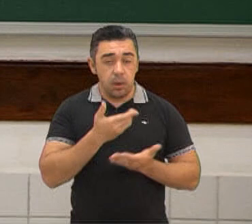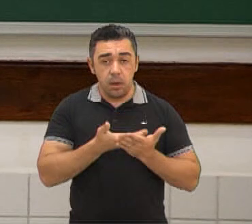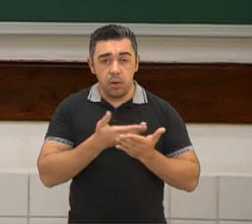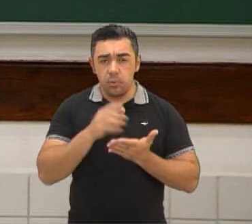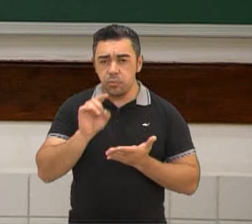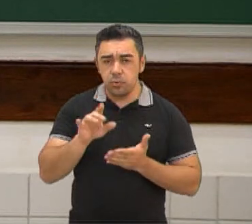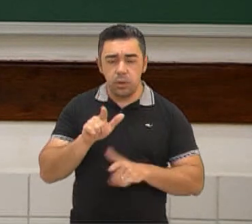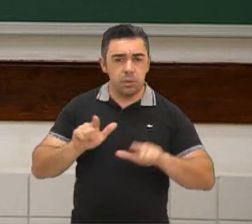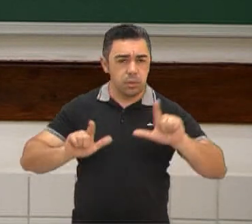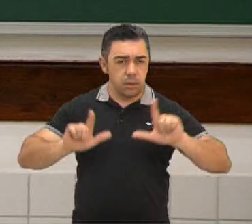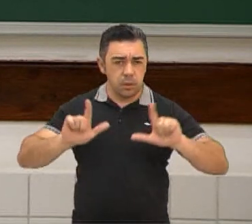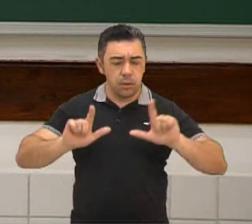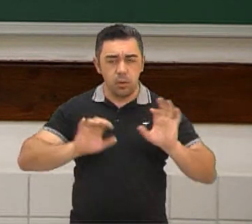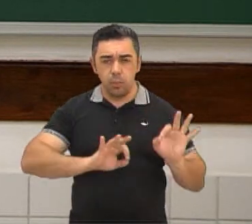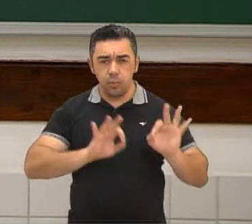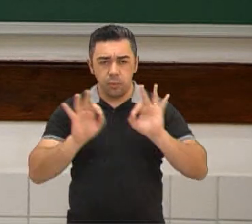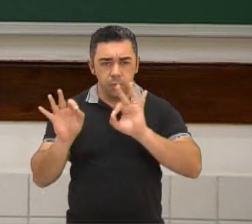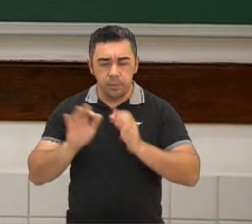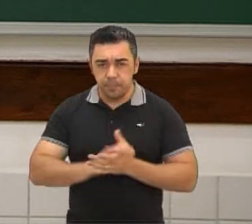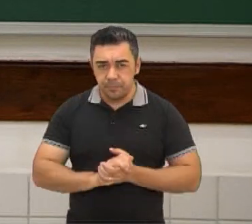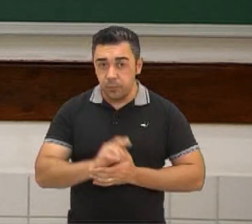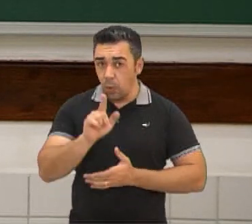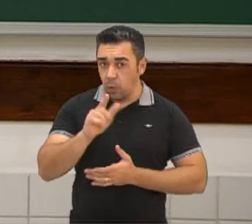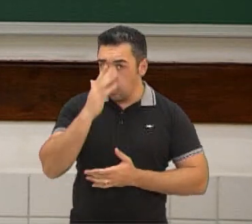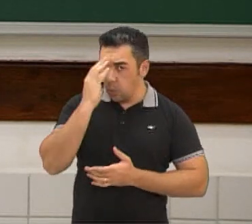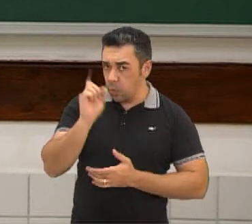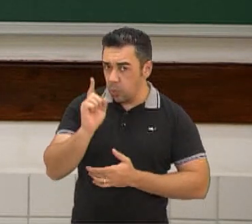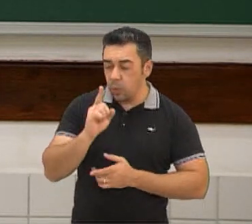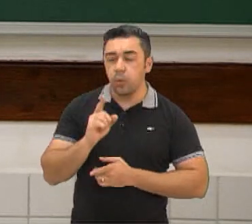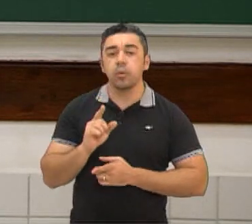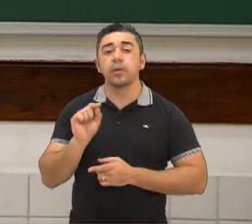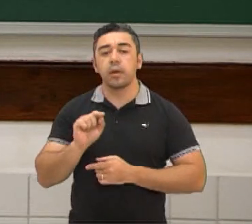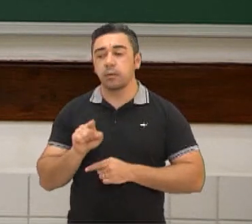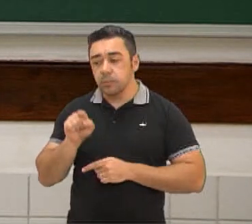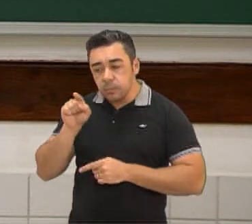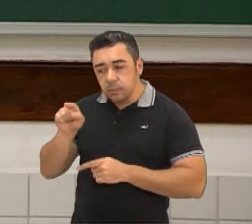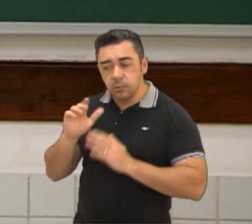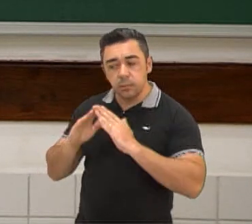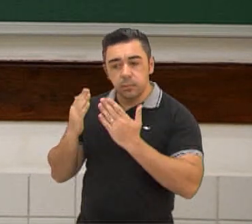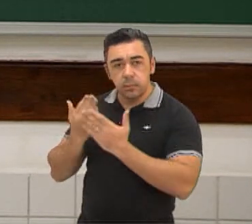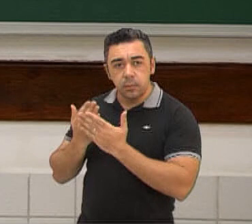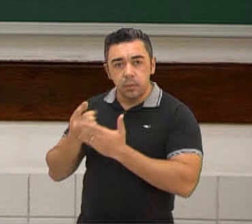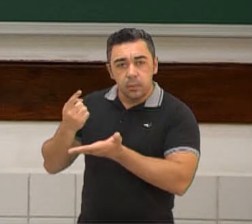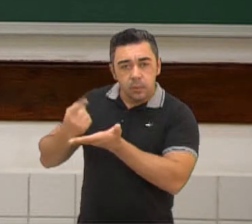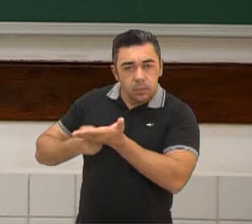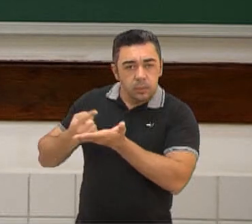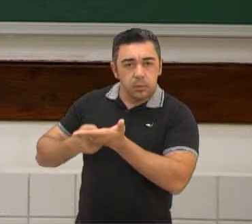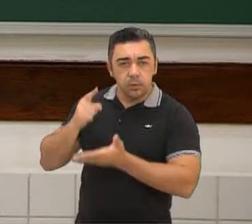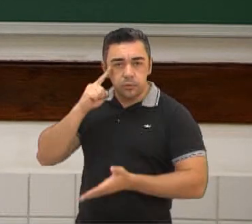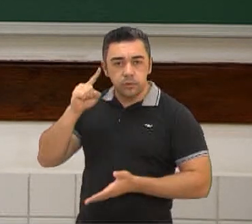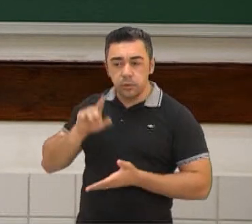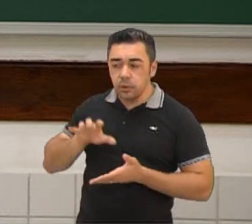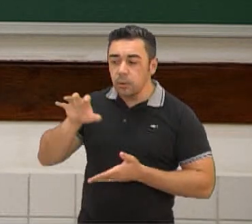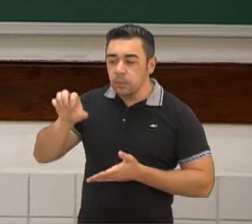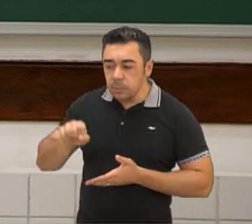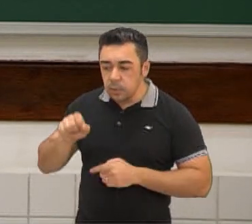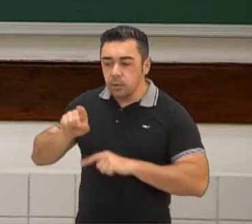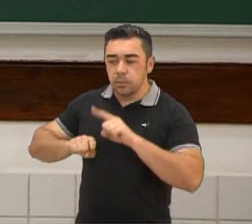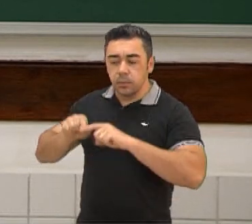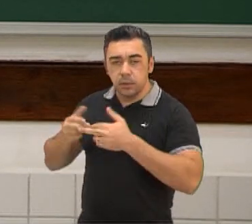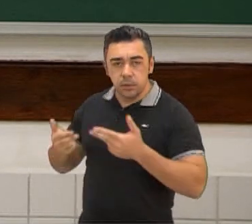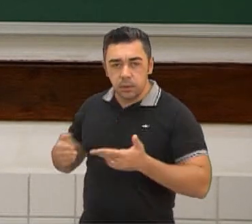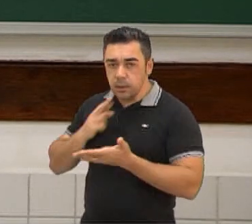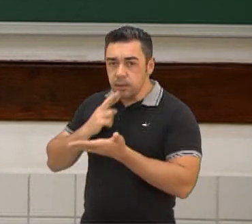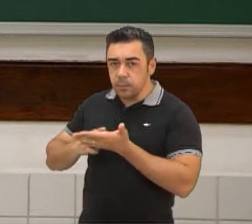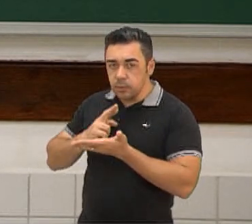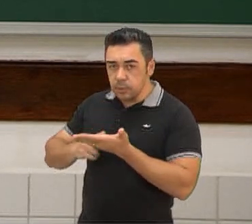somente pela TV, não esqueça de entrar em contato com a sua escola para combinar como que você vai fazer para levar as